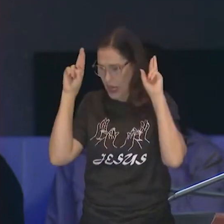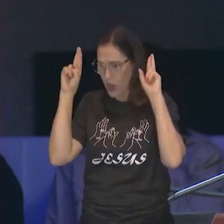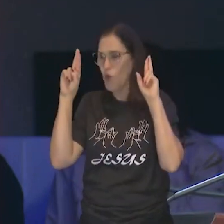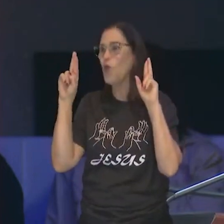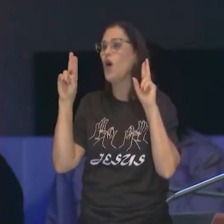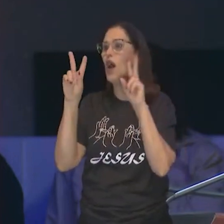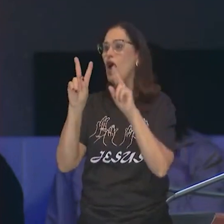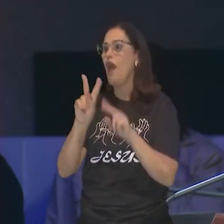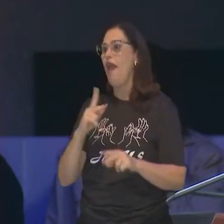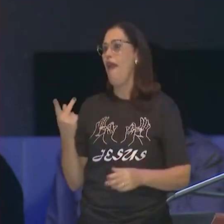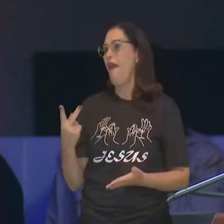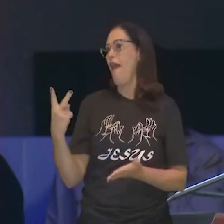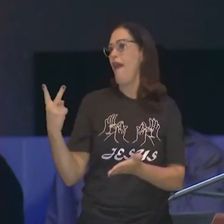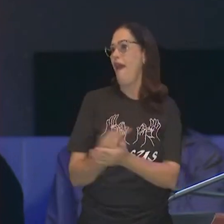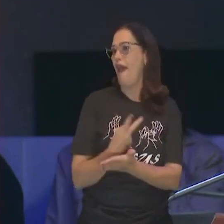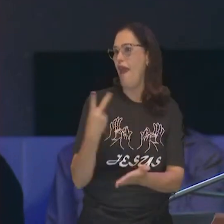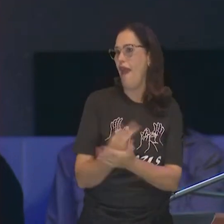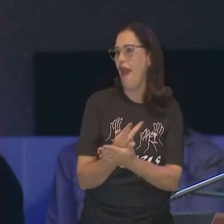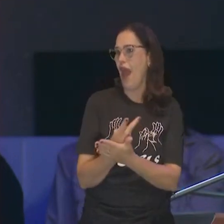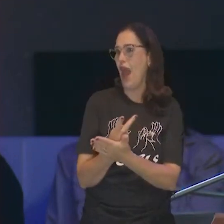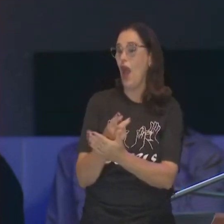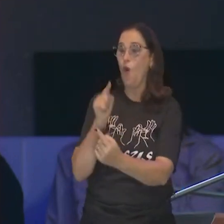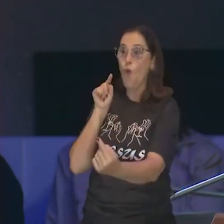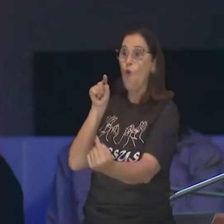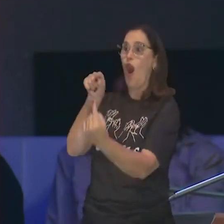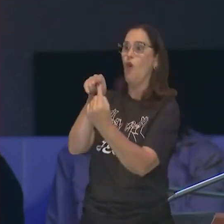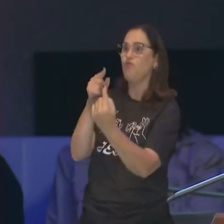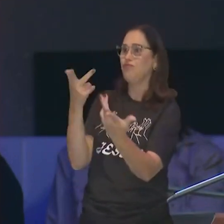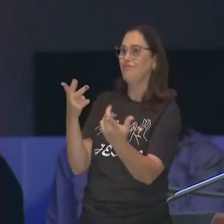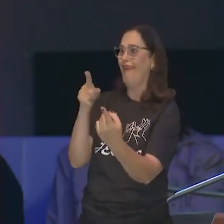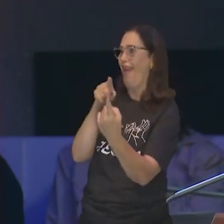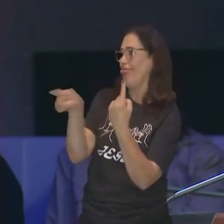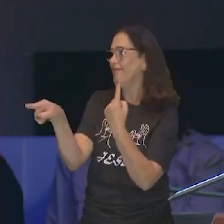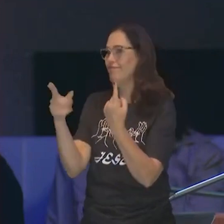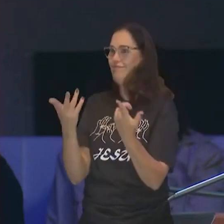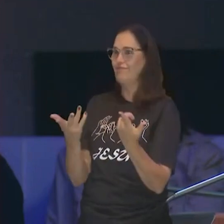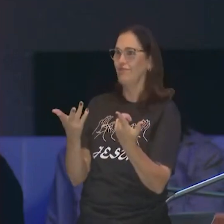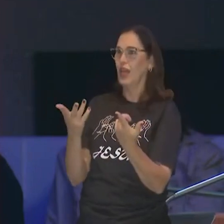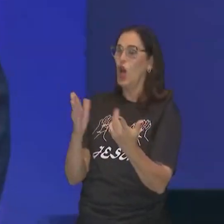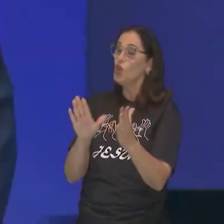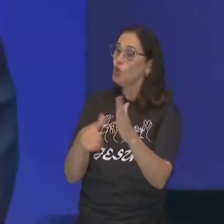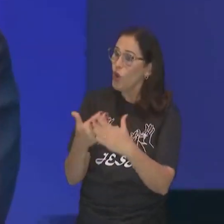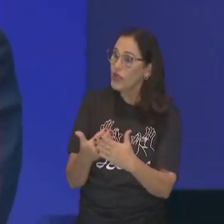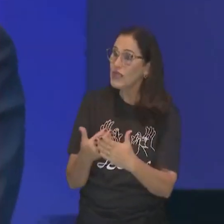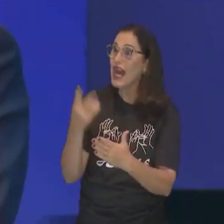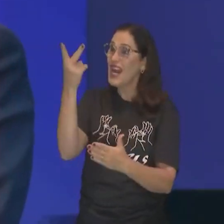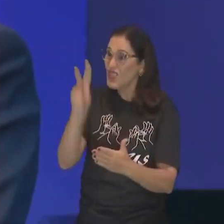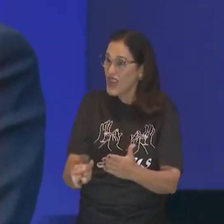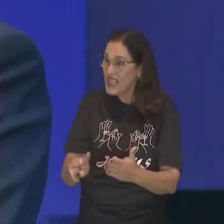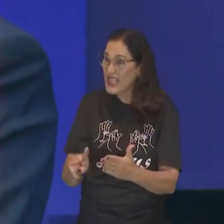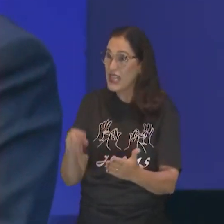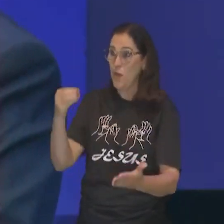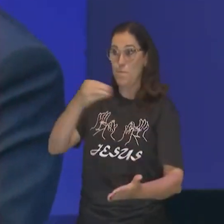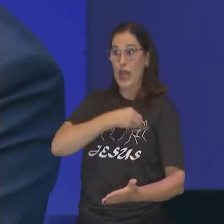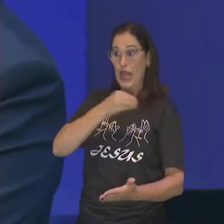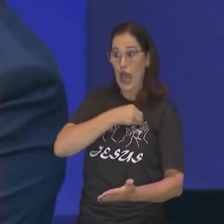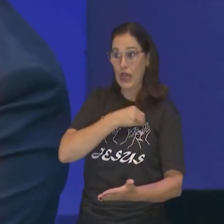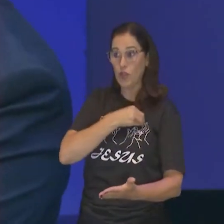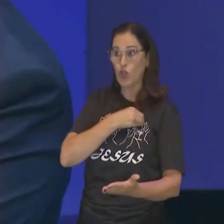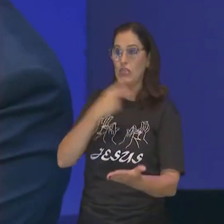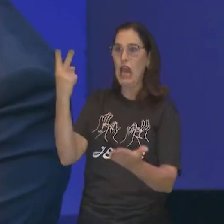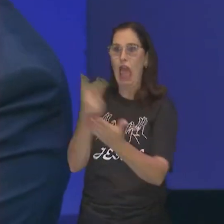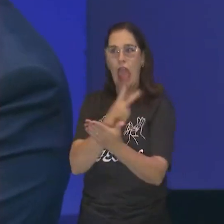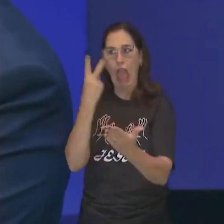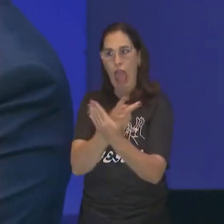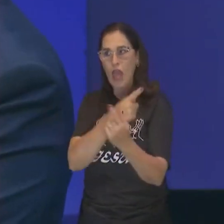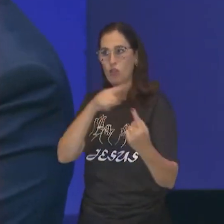hebraico, errar o alvo. Todas as vezes que pecamos contra Deus, nós erramos o alvo de